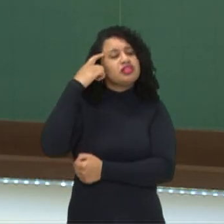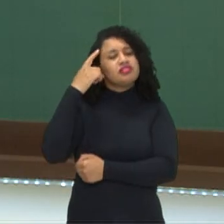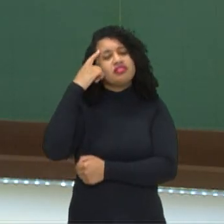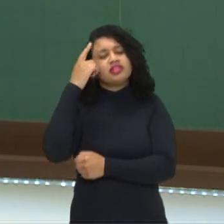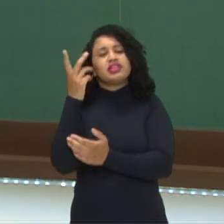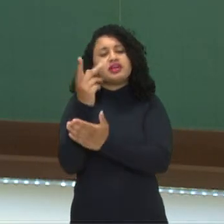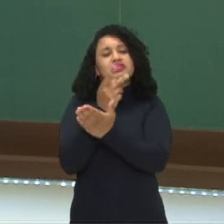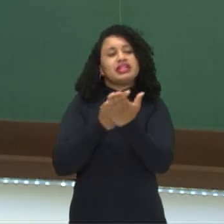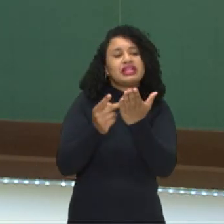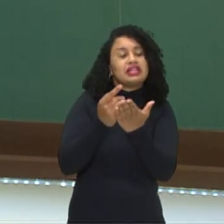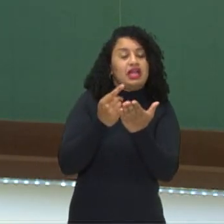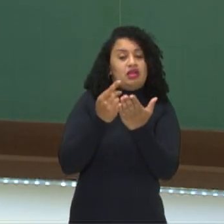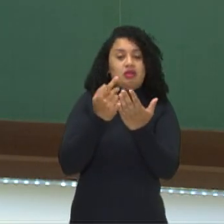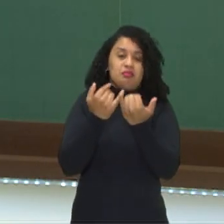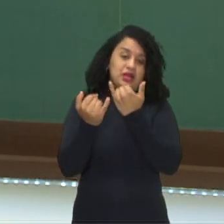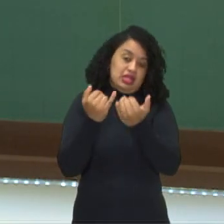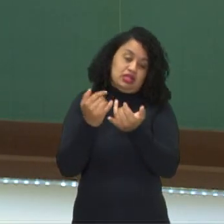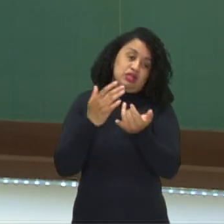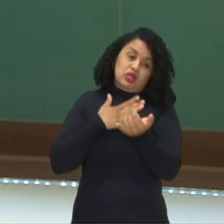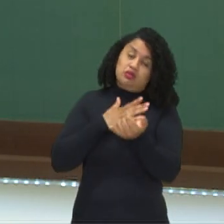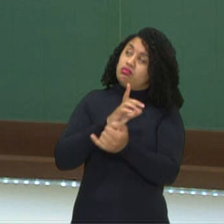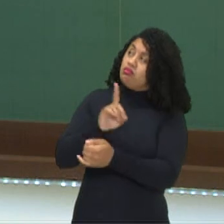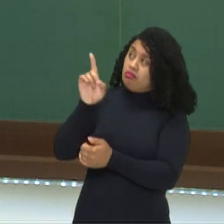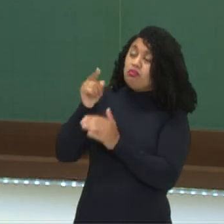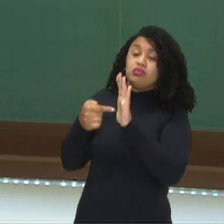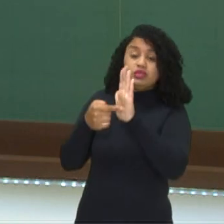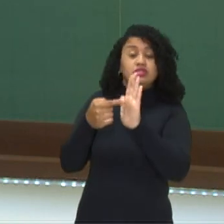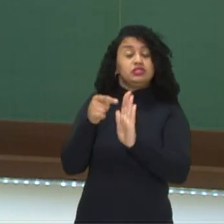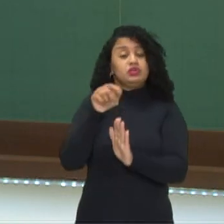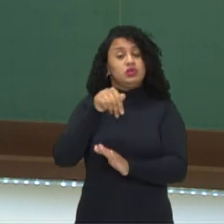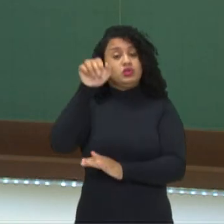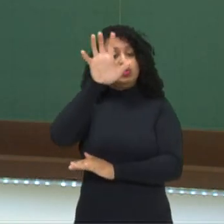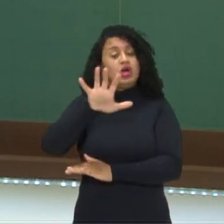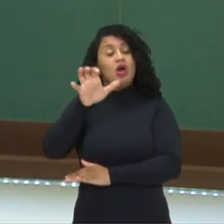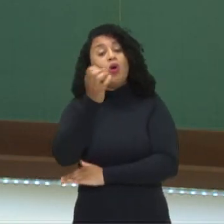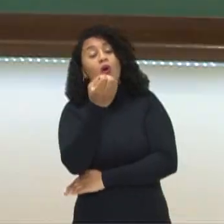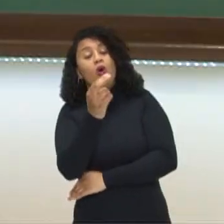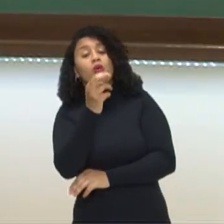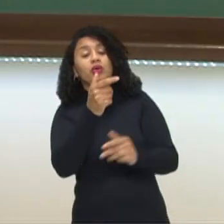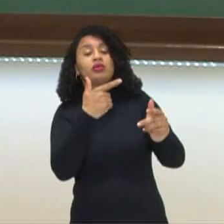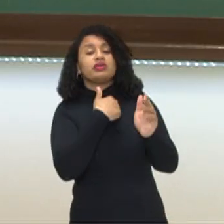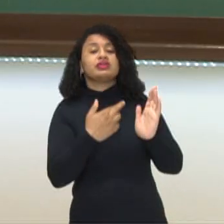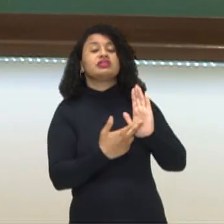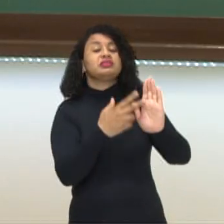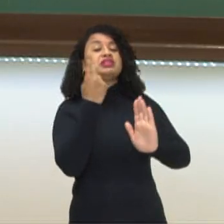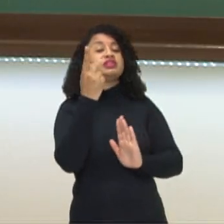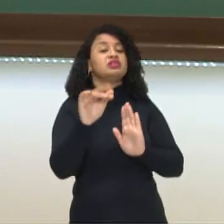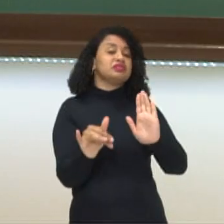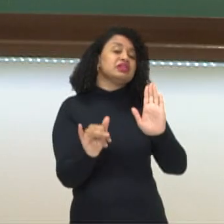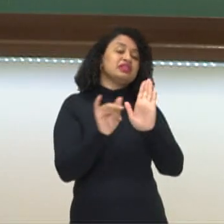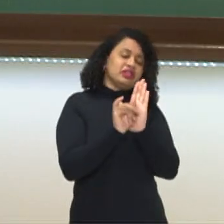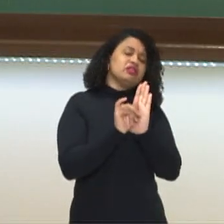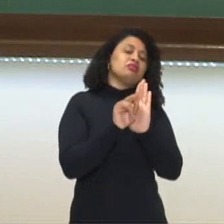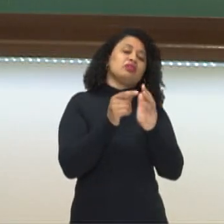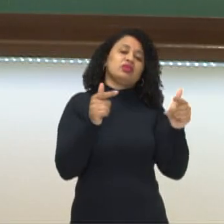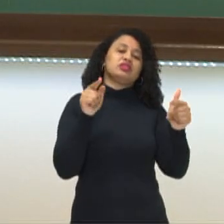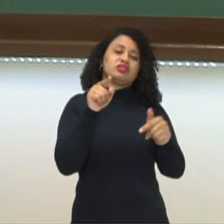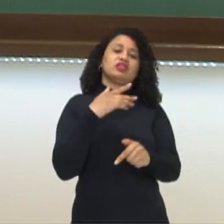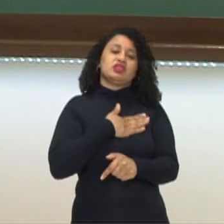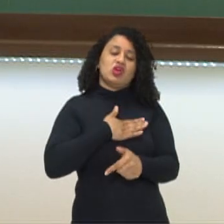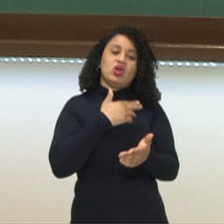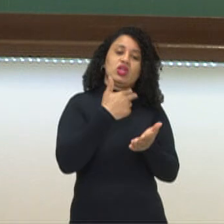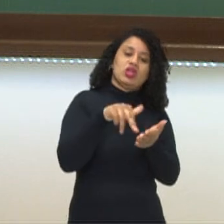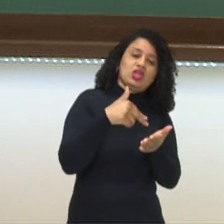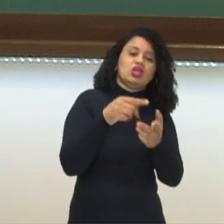um desenho, né, próximo aqui representando o Nordeste ou algo que represente a sua identidade, algo que você gosta,